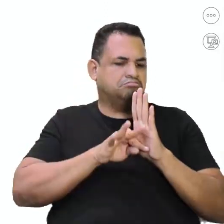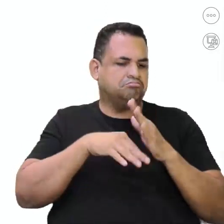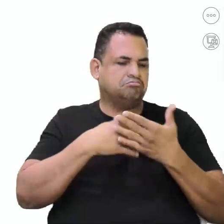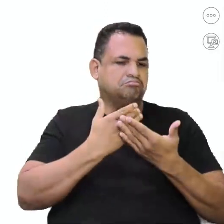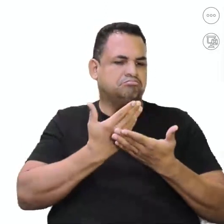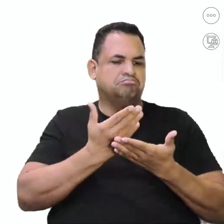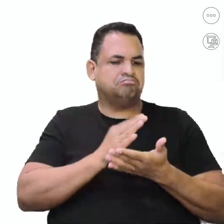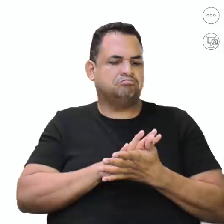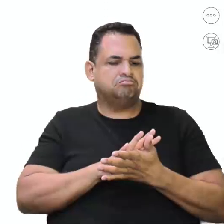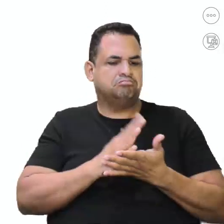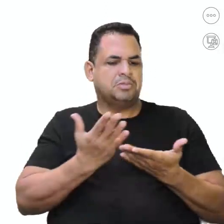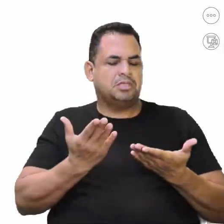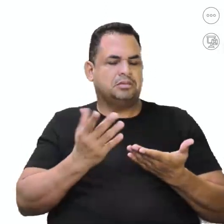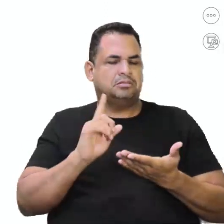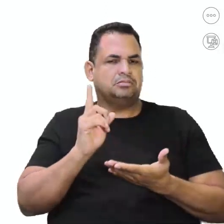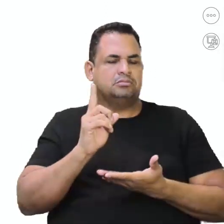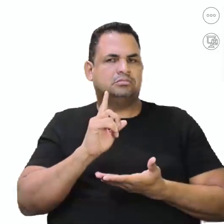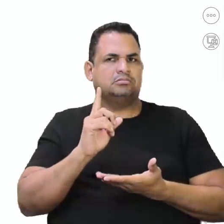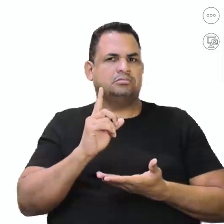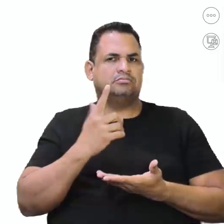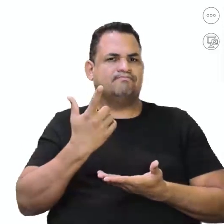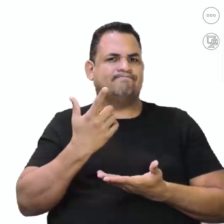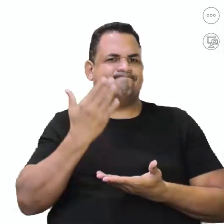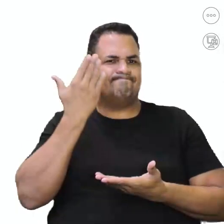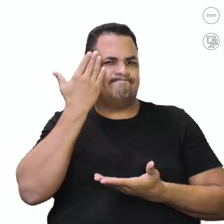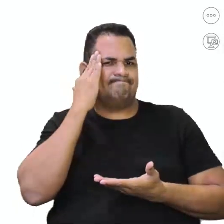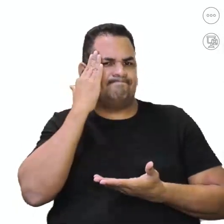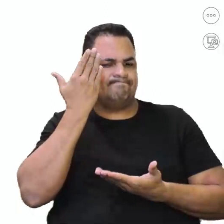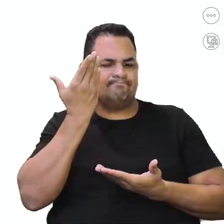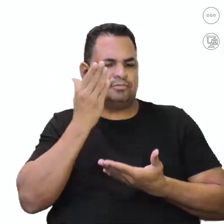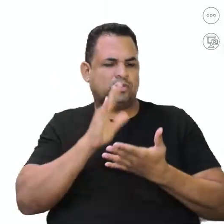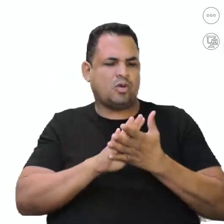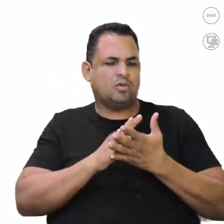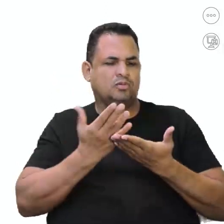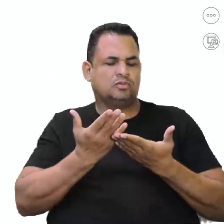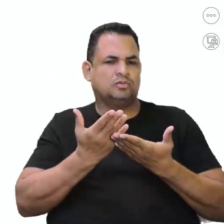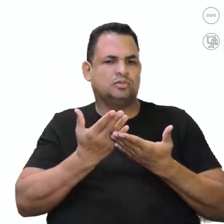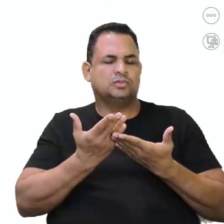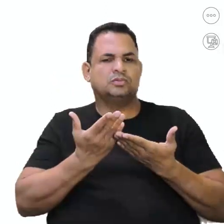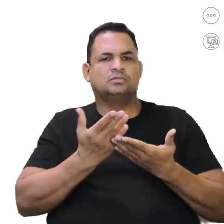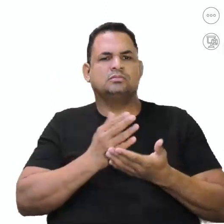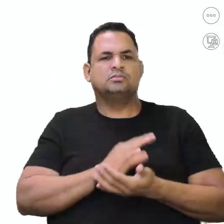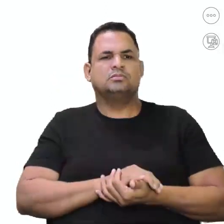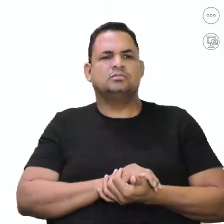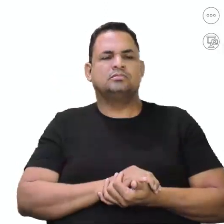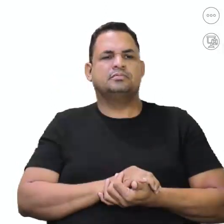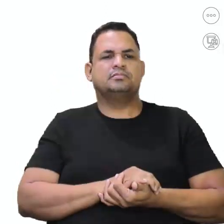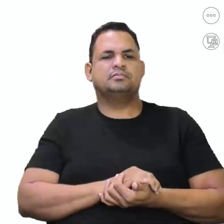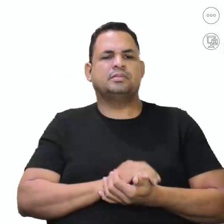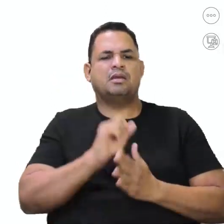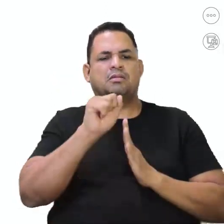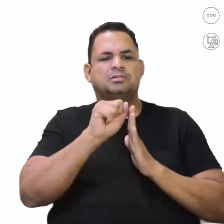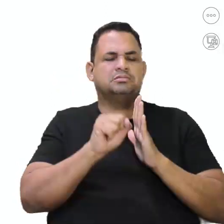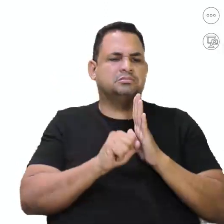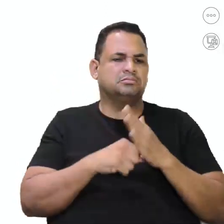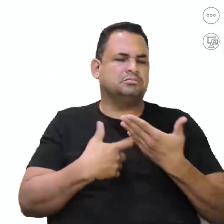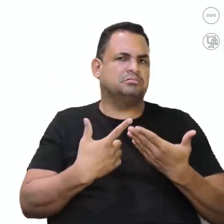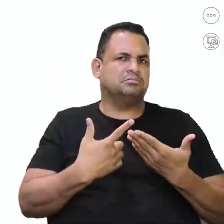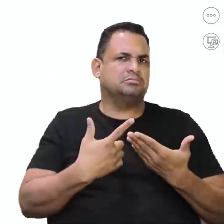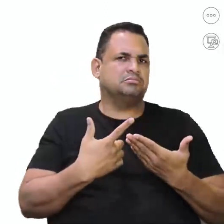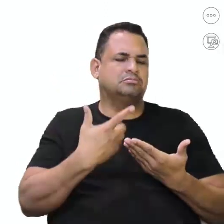um flyer. Eu ainda não entendi do que se trata aqui, eu sei que não é nenhum desses. Será que é um article? Será